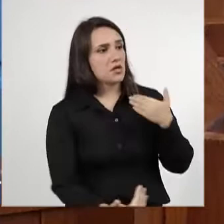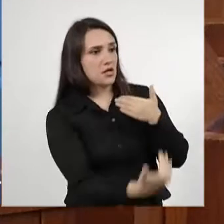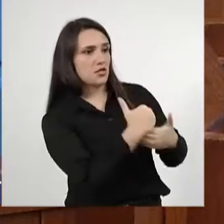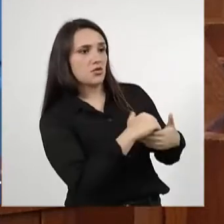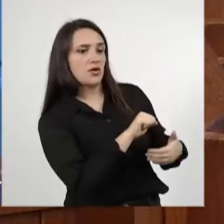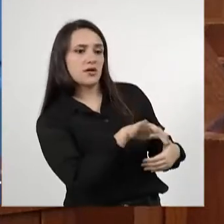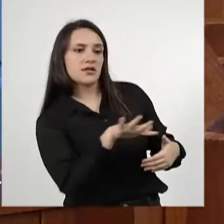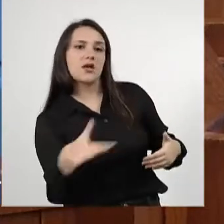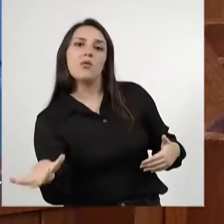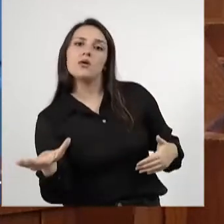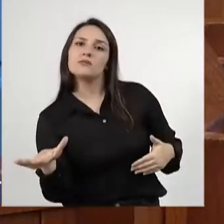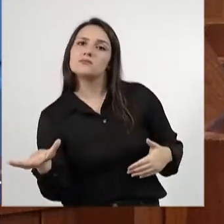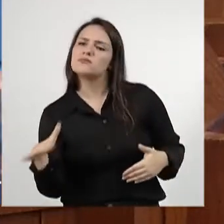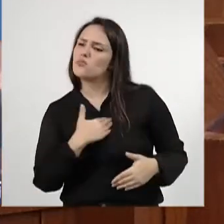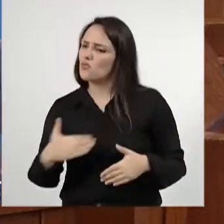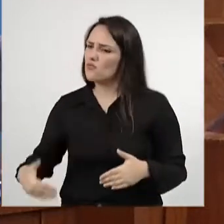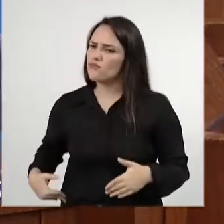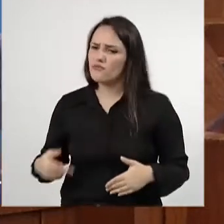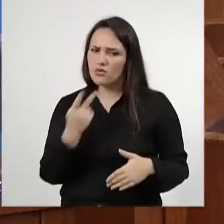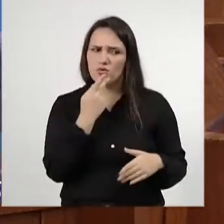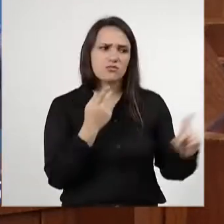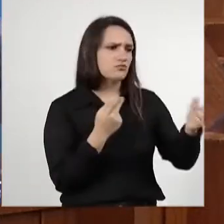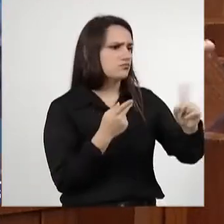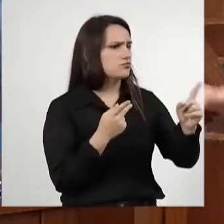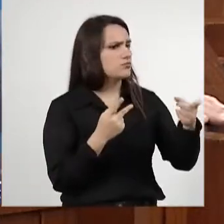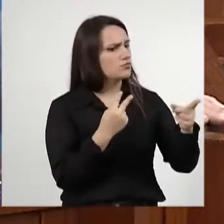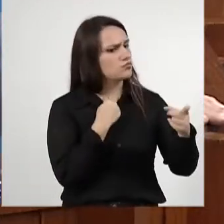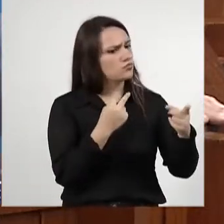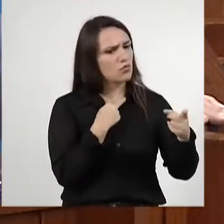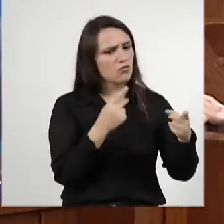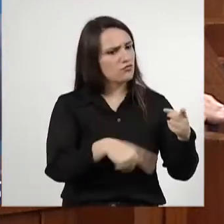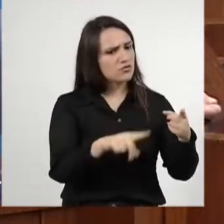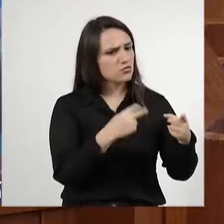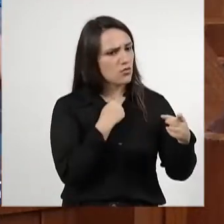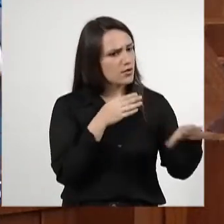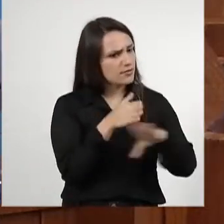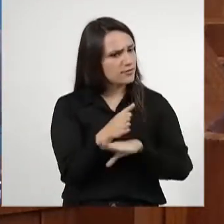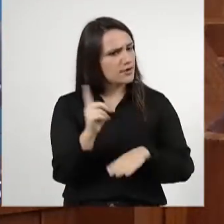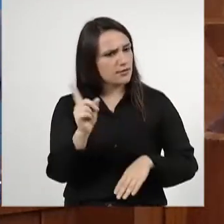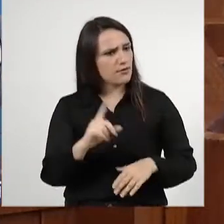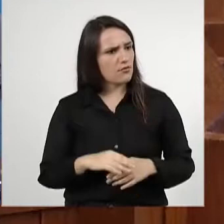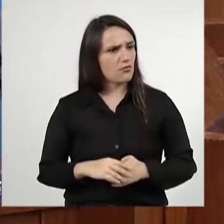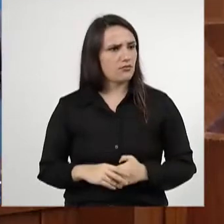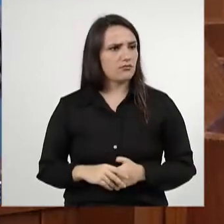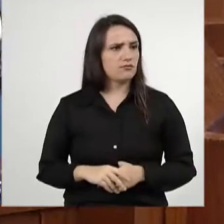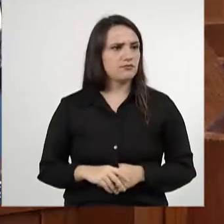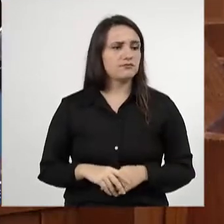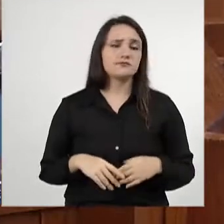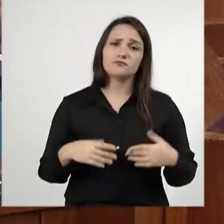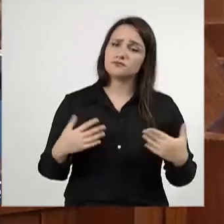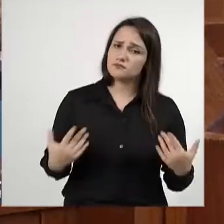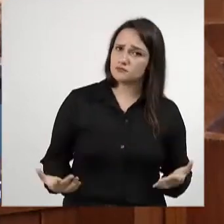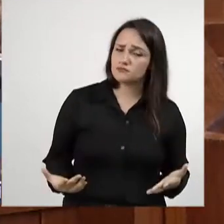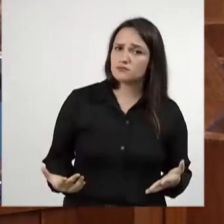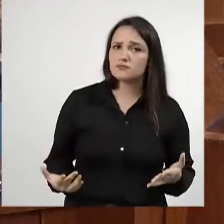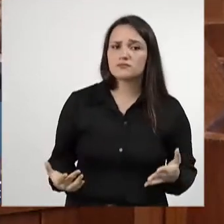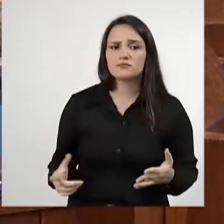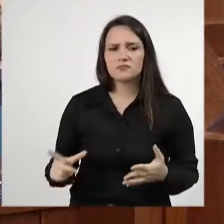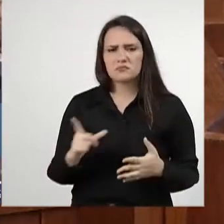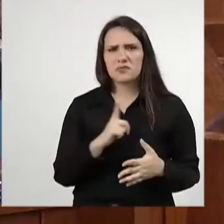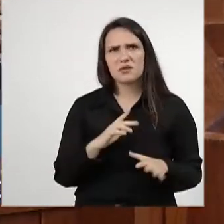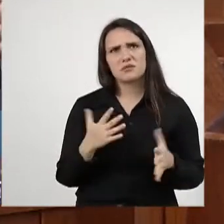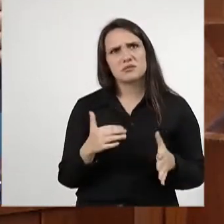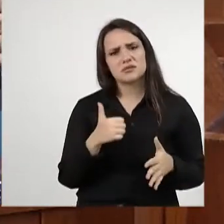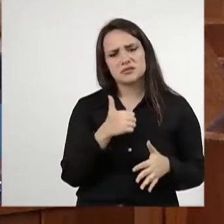do Estado foi lá e retirou os invasores. Então, tem cento e tantas propriedades